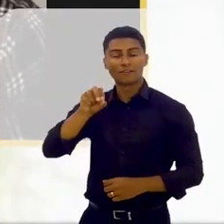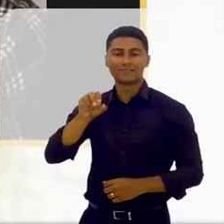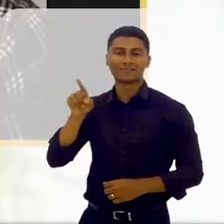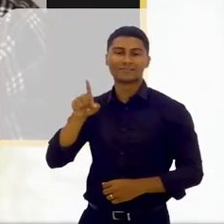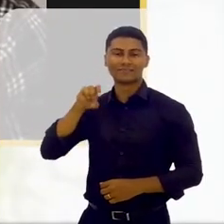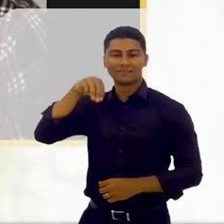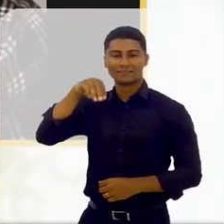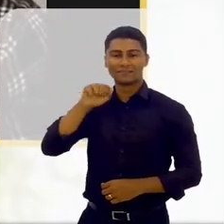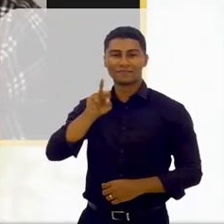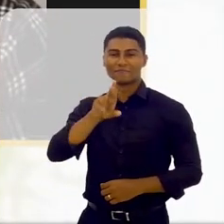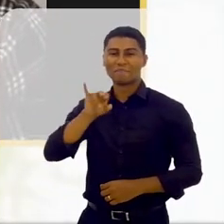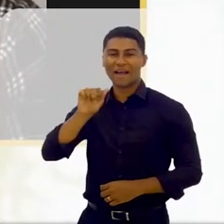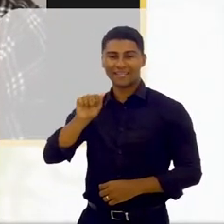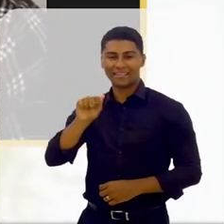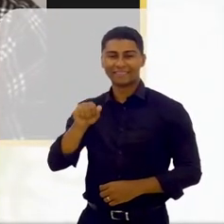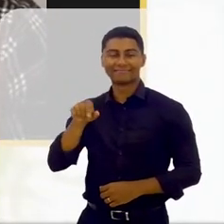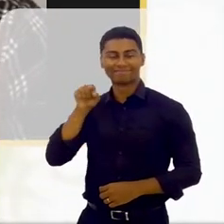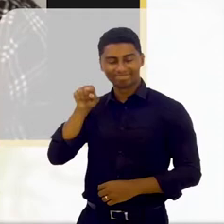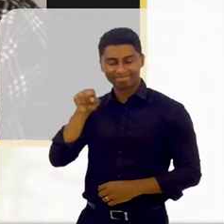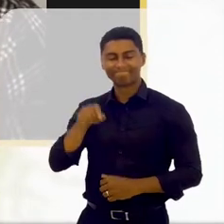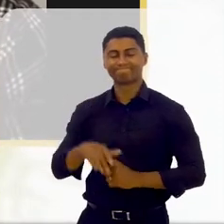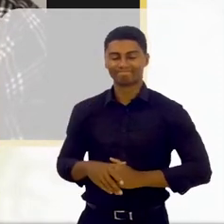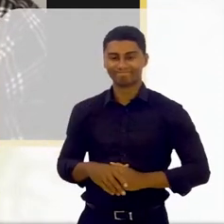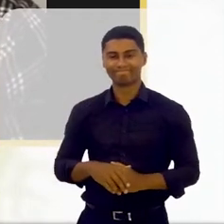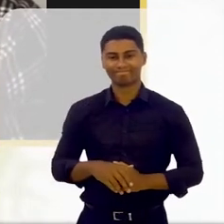Maria, a famosa Dona Maria, aqui da região.